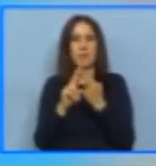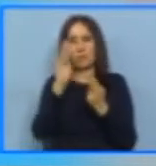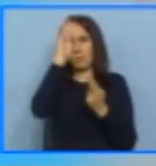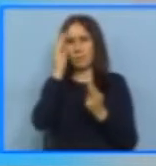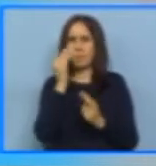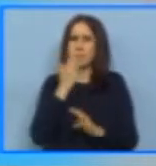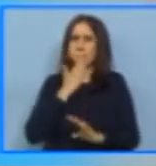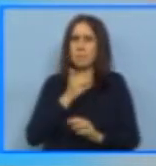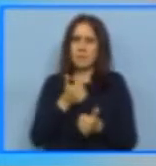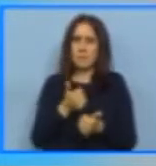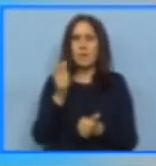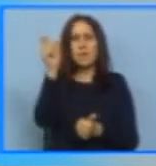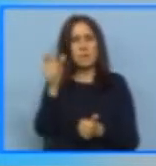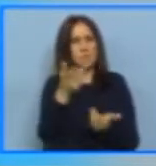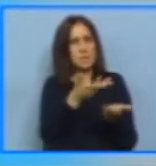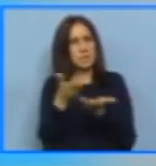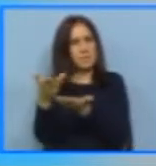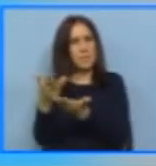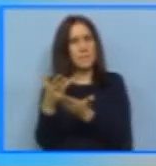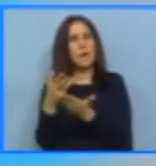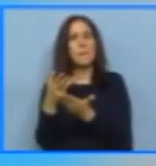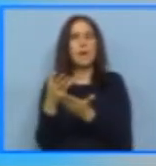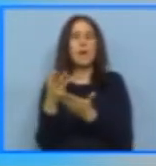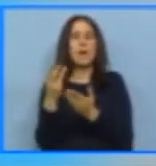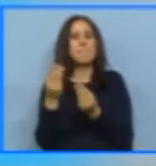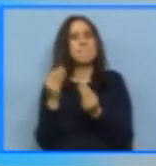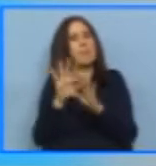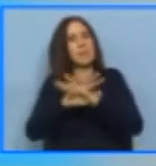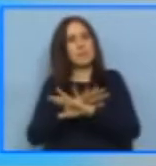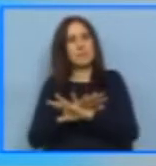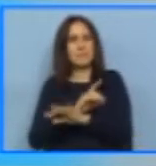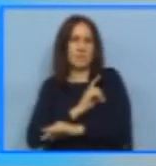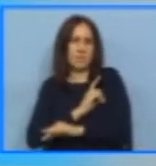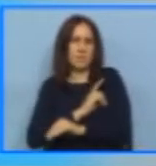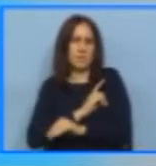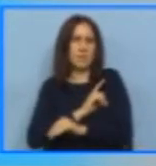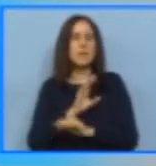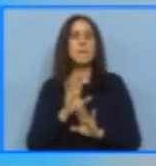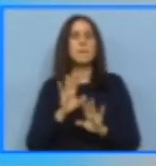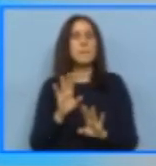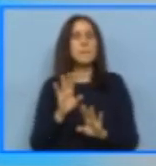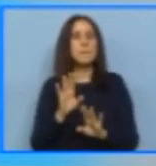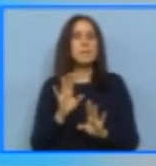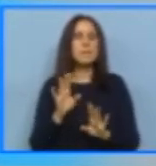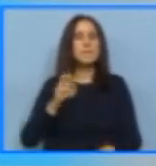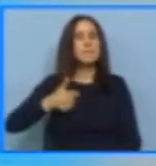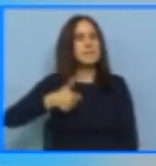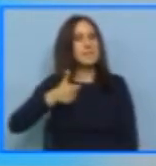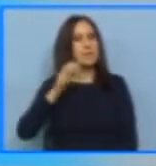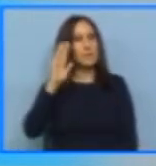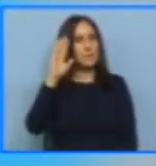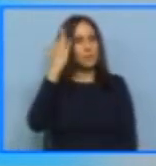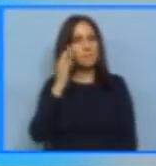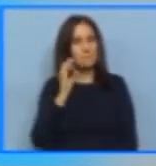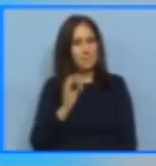assim, e ele também as recebe, ainda que discretamente, portanto, a título privado. Mas o essencial